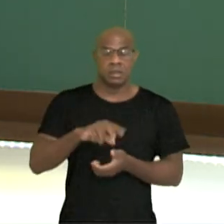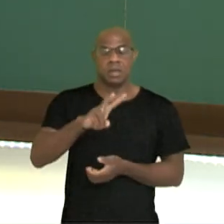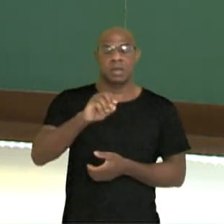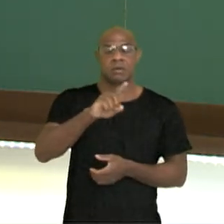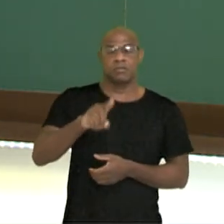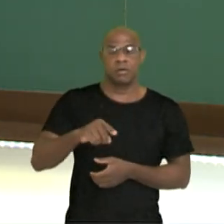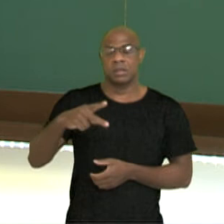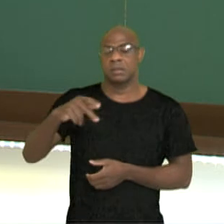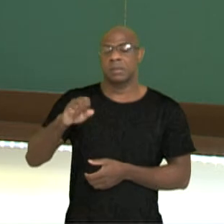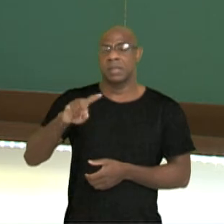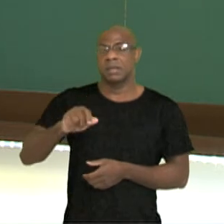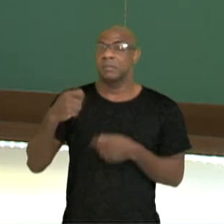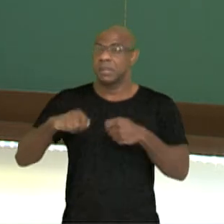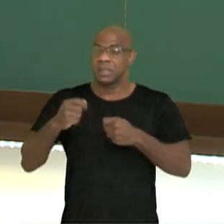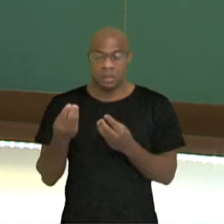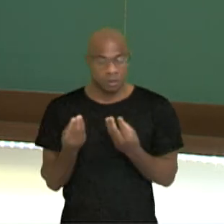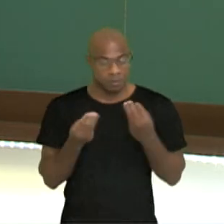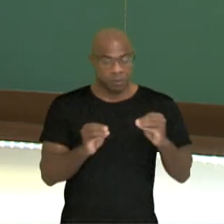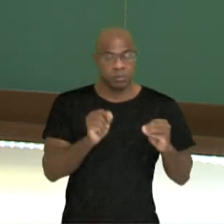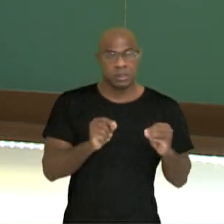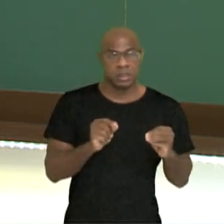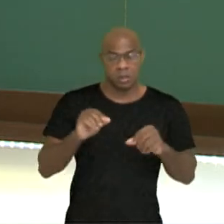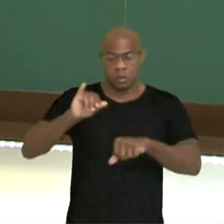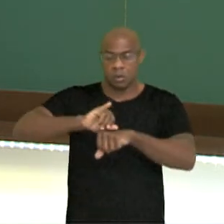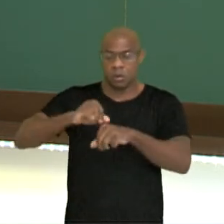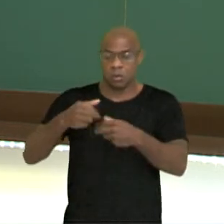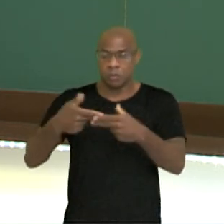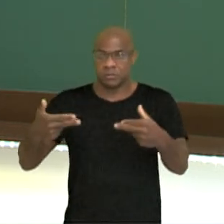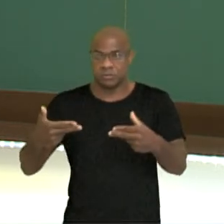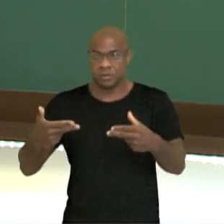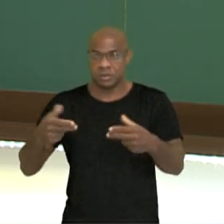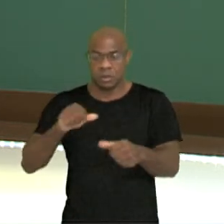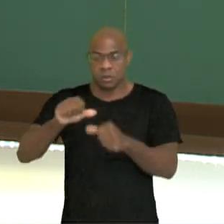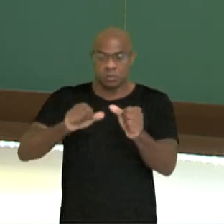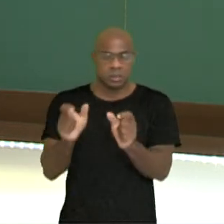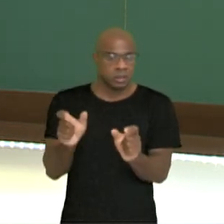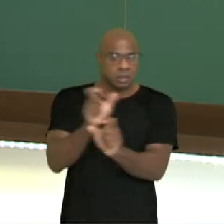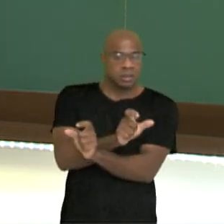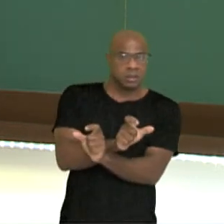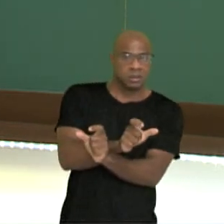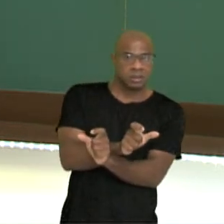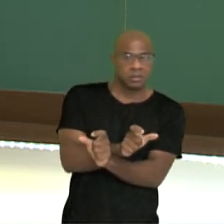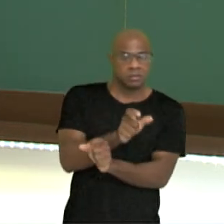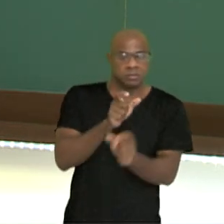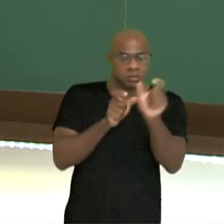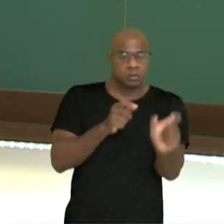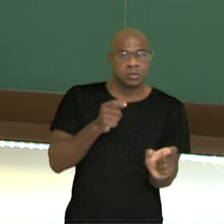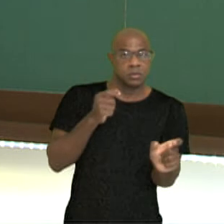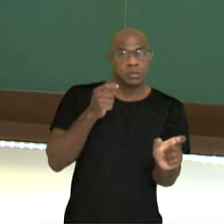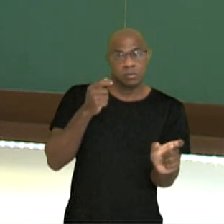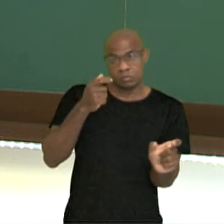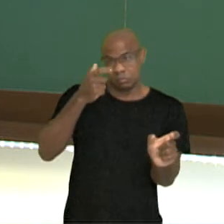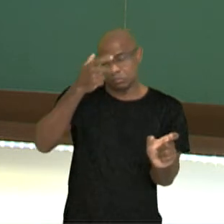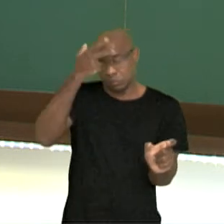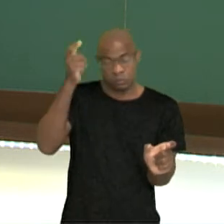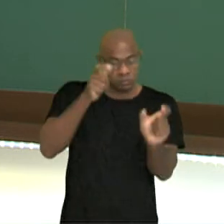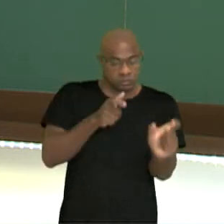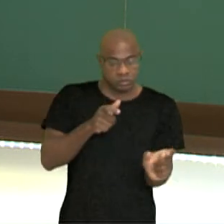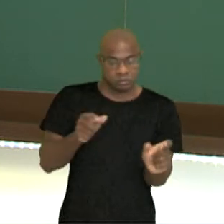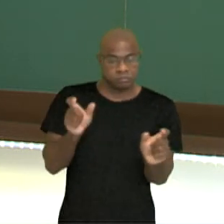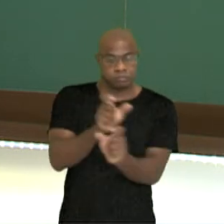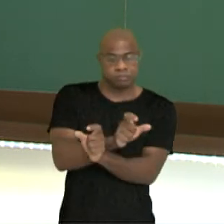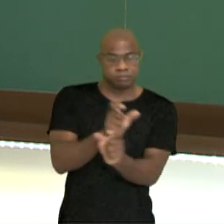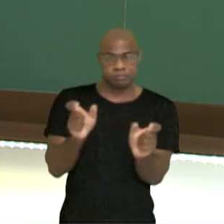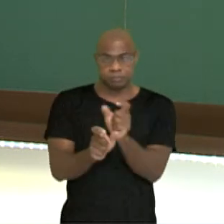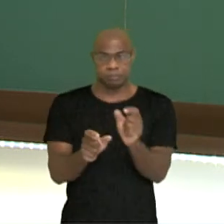requer que você coloque o sujeito, aliás, o objeto no papel de sujeito e sempre deve se adicionar depois aí o verbo to